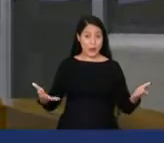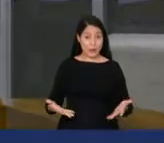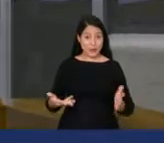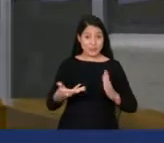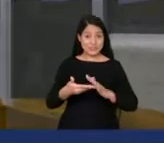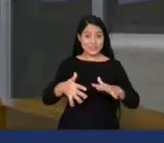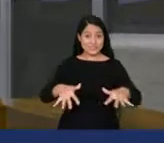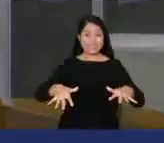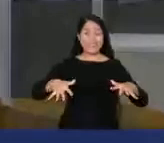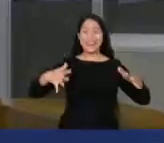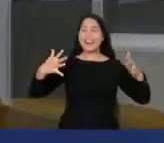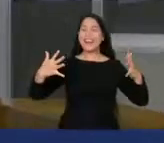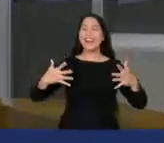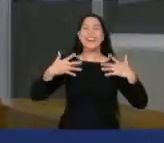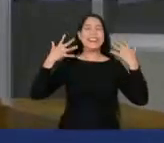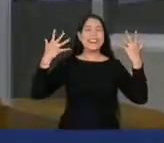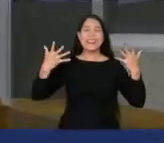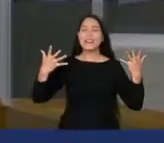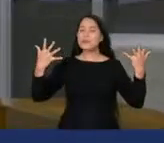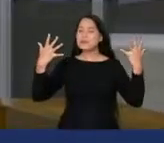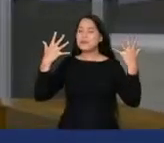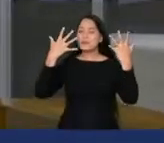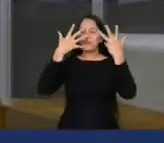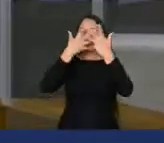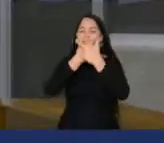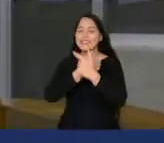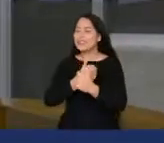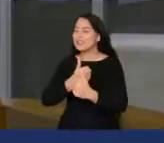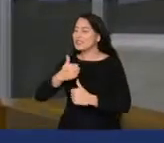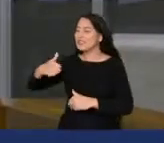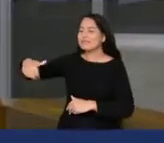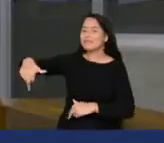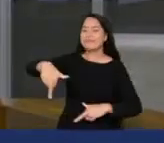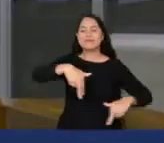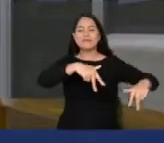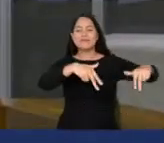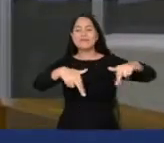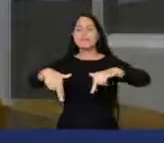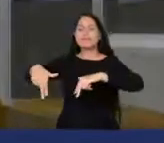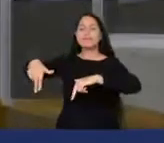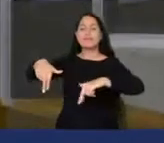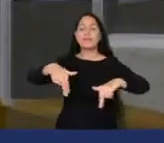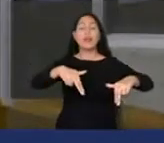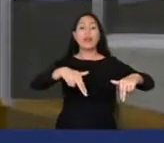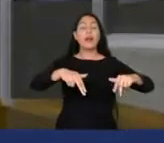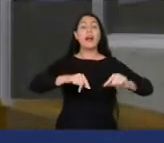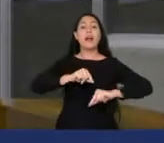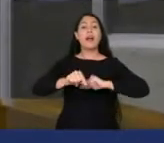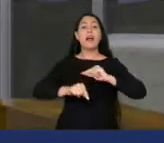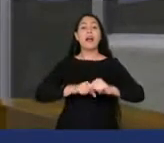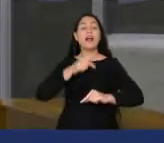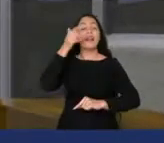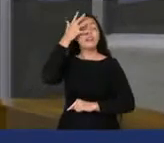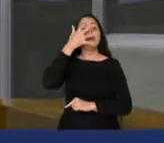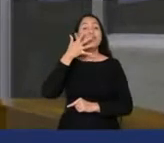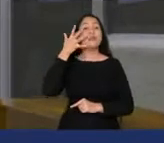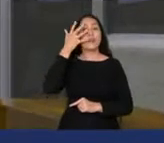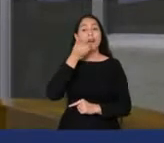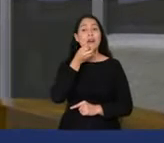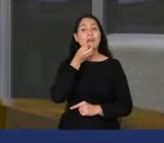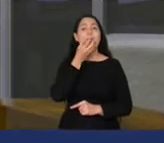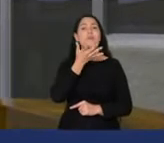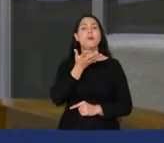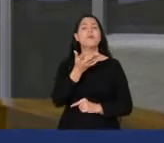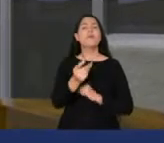bonito para transitarmos, falarmos e ouvirmos palavras que falem do bem, que falem da